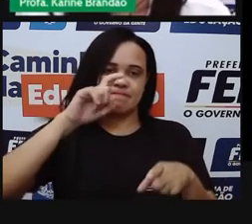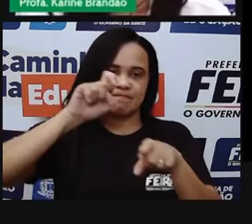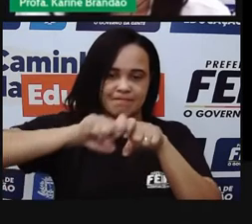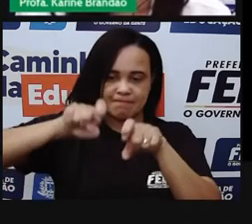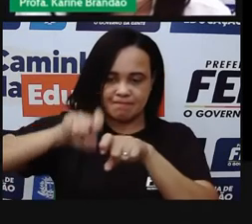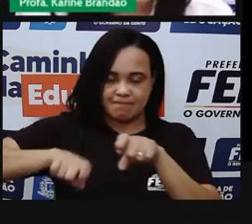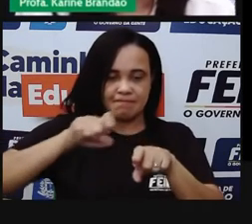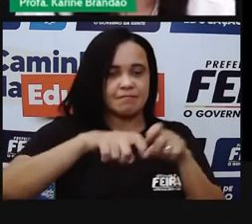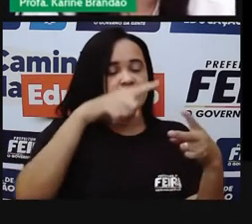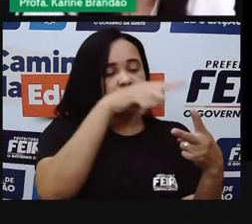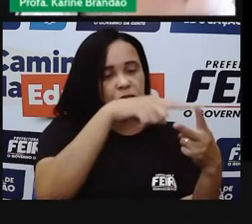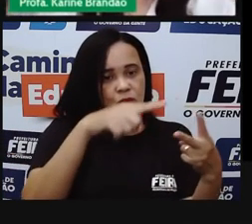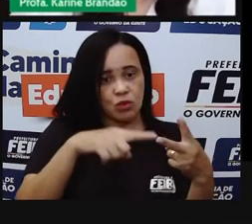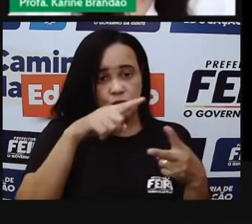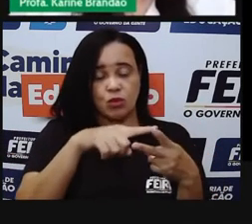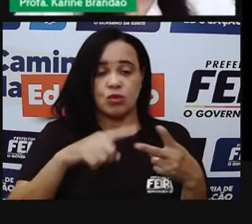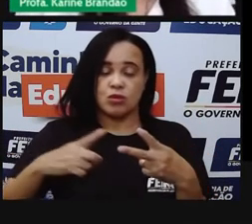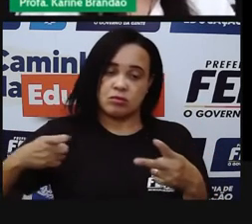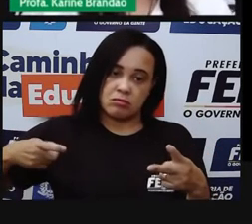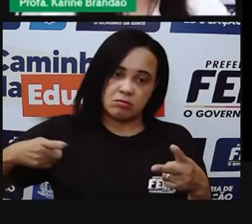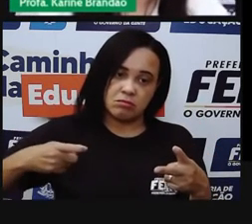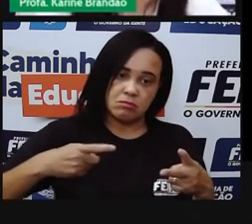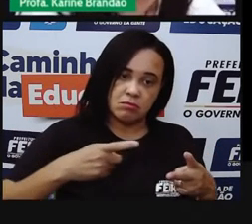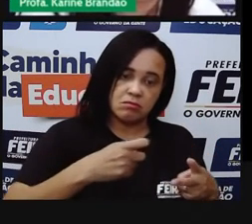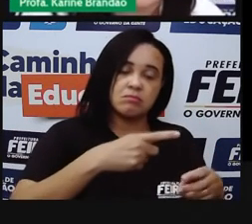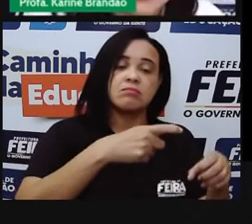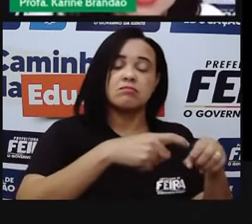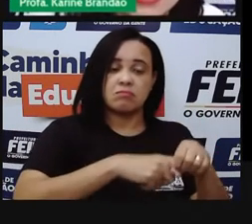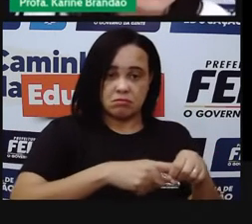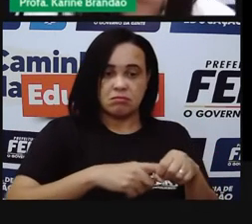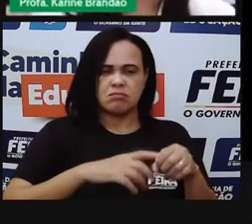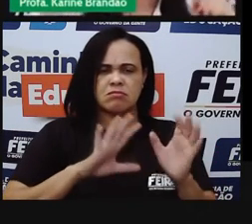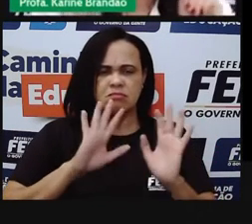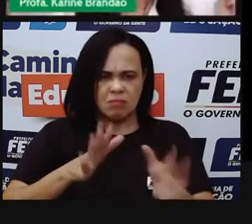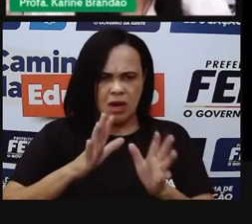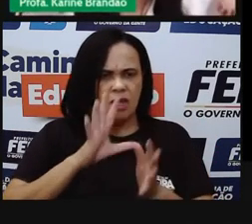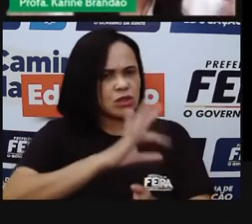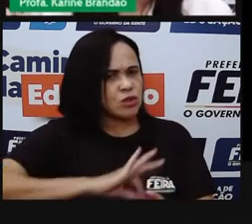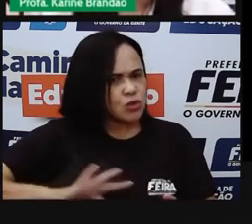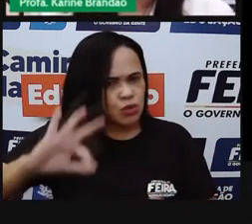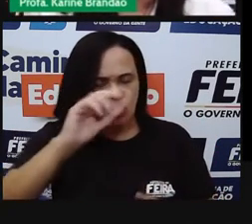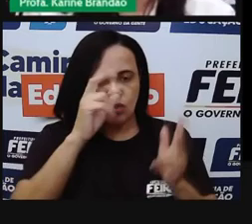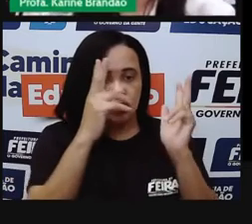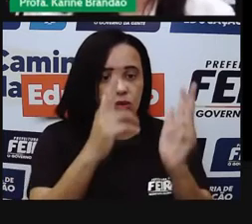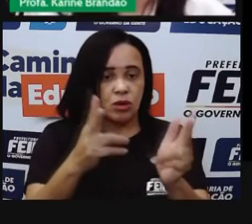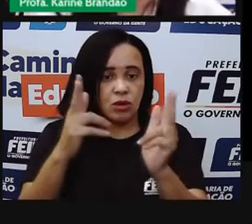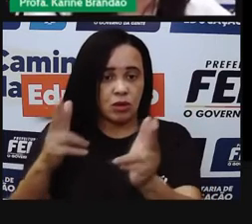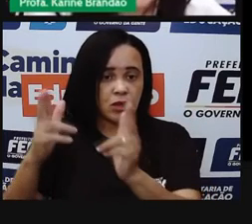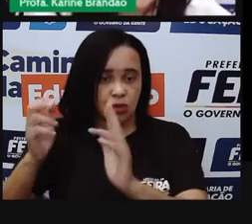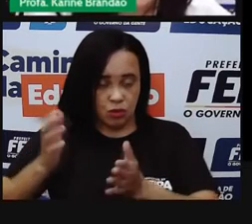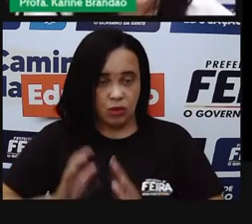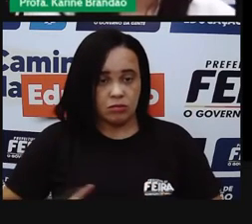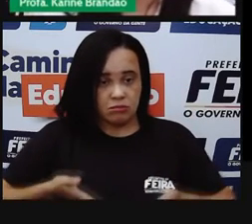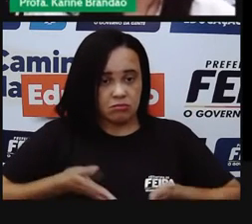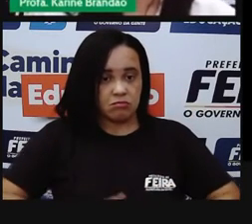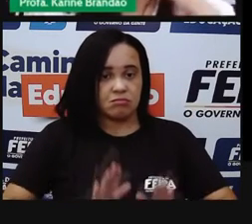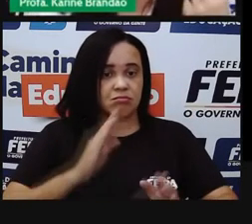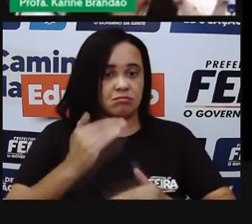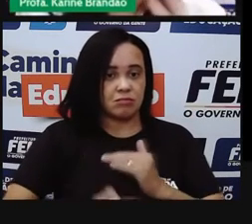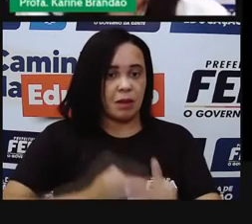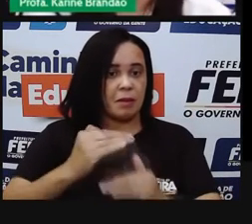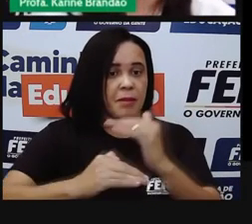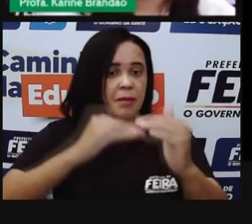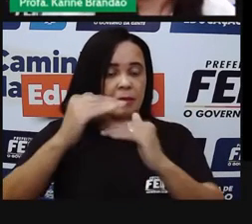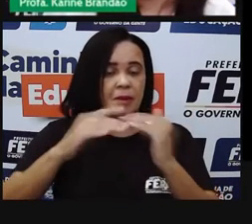e o espermatozoide. Mas todos os seres vivos vão se reproduzir assim? Nananina, não. O que que acontece?